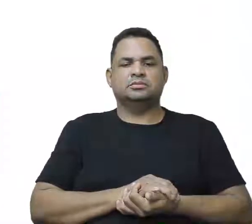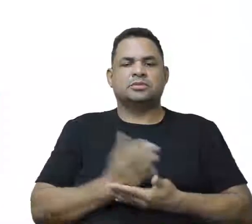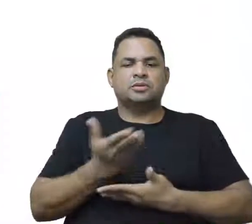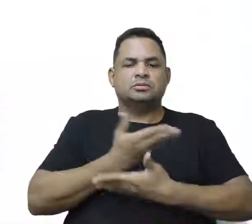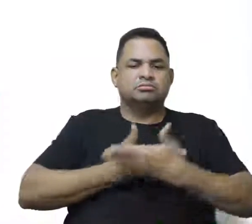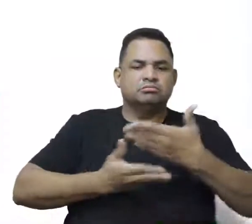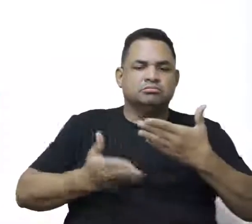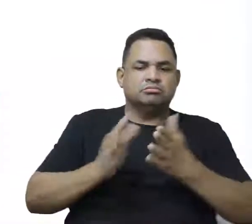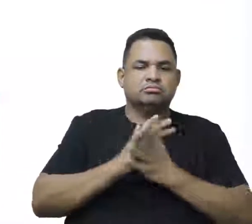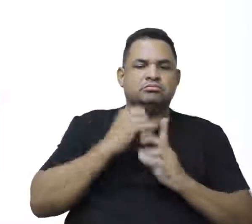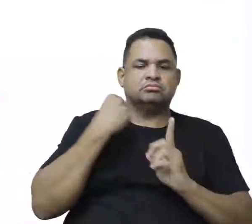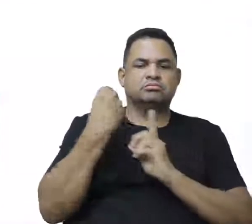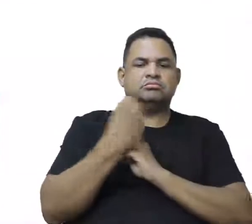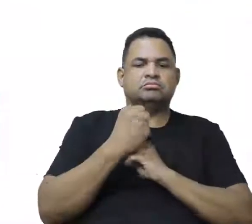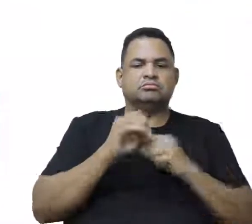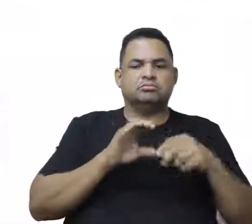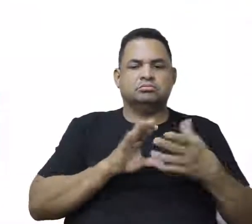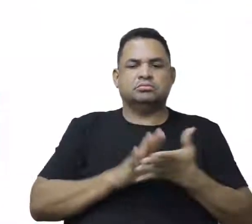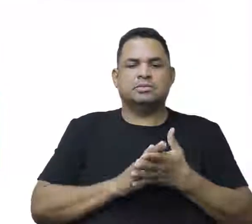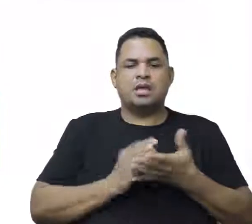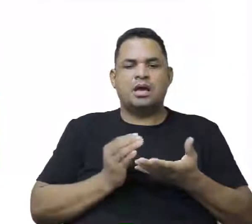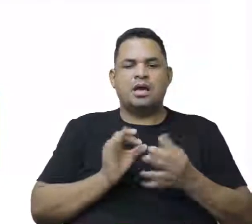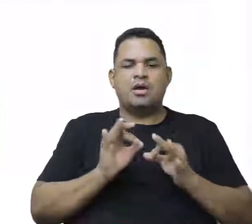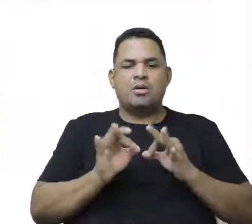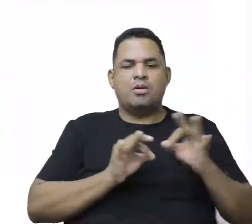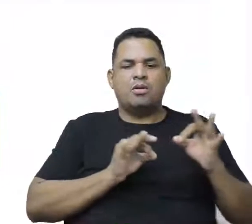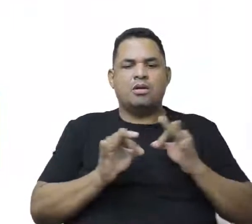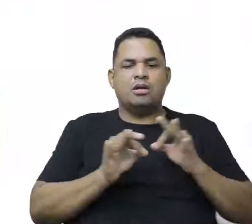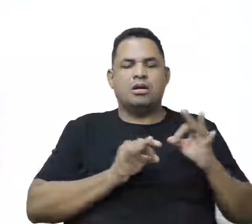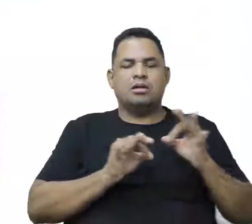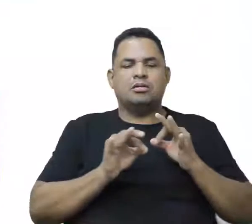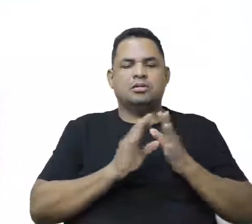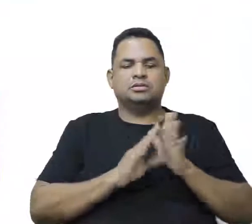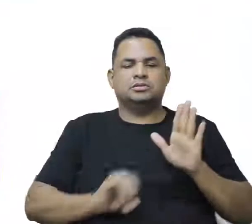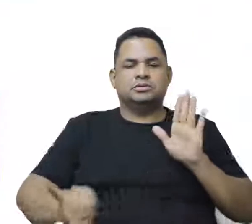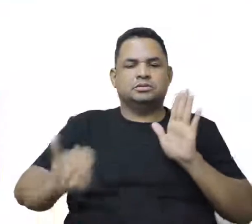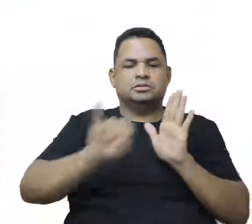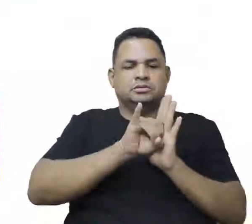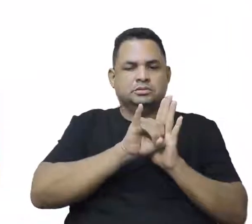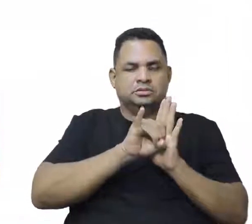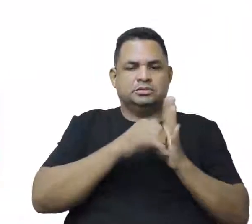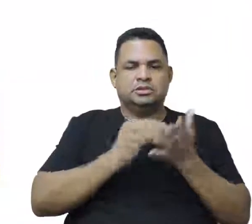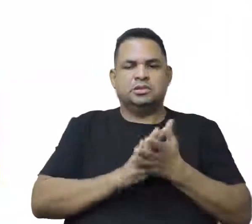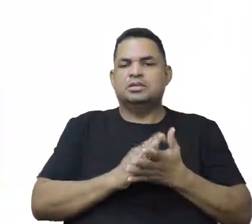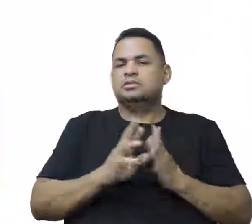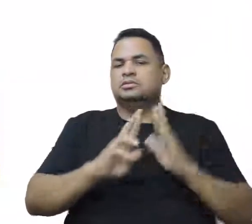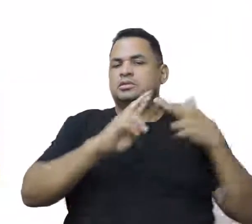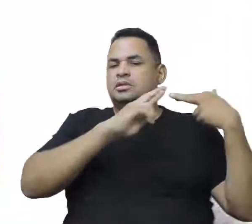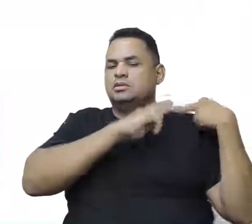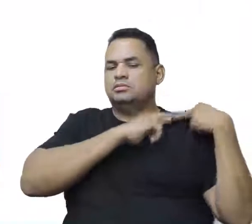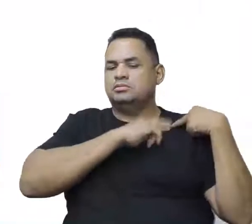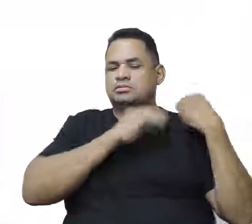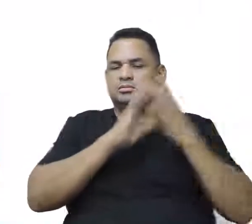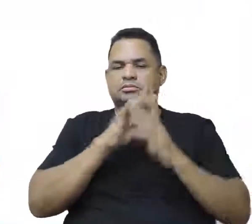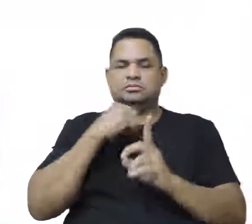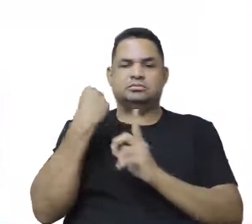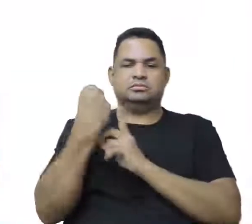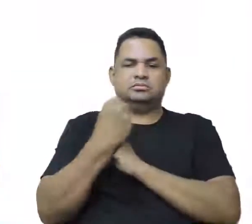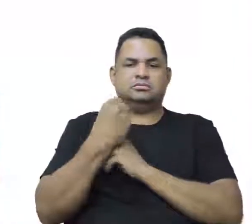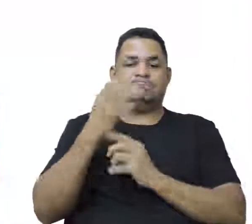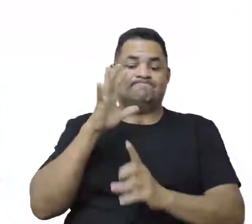integradora social e formadora de identidade. Essa responsabilidade social da educação física aqui é